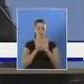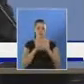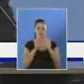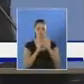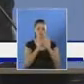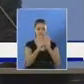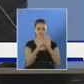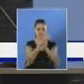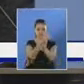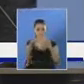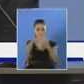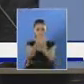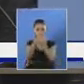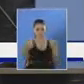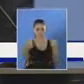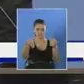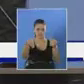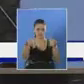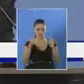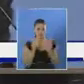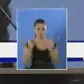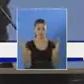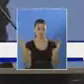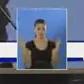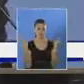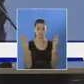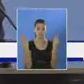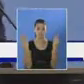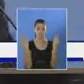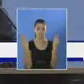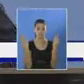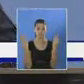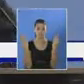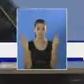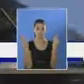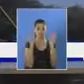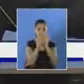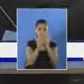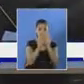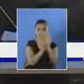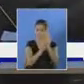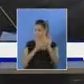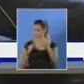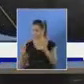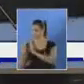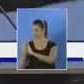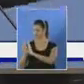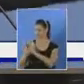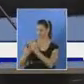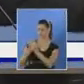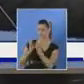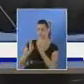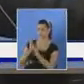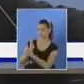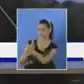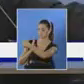pelo portão principal, que dá acesso ao General Carneiro, que eles saíssem por trás, dando acesso